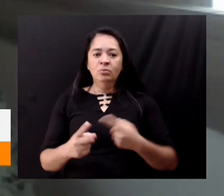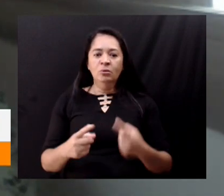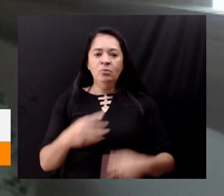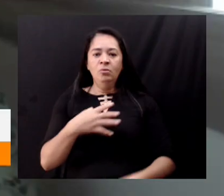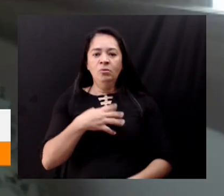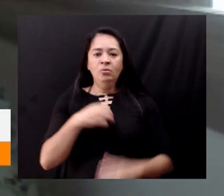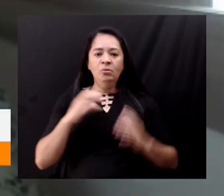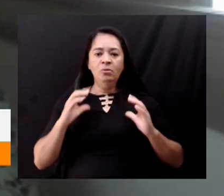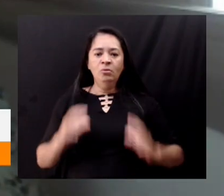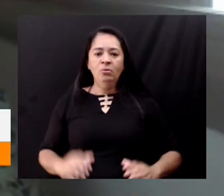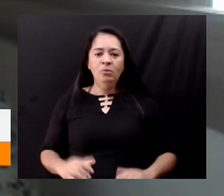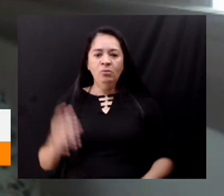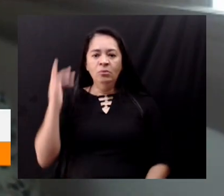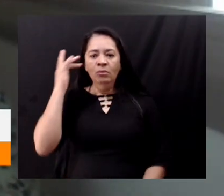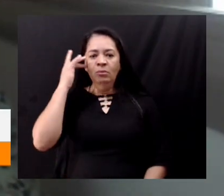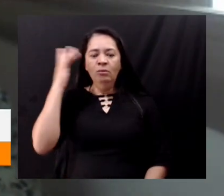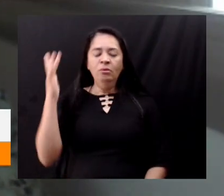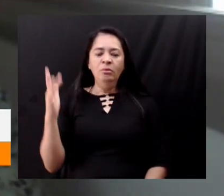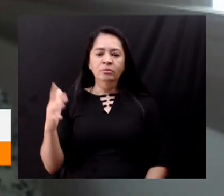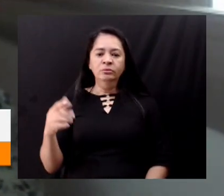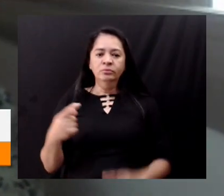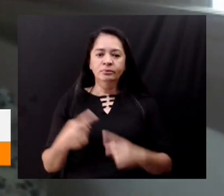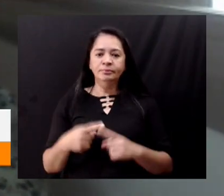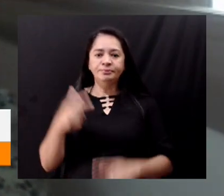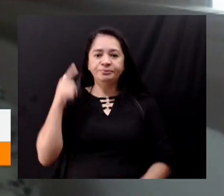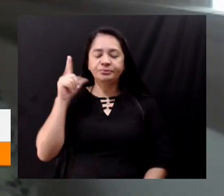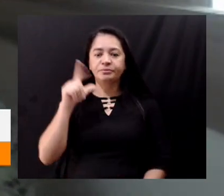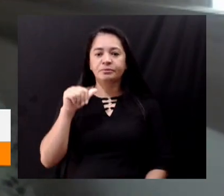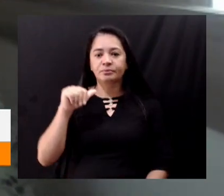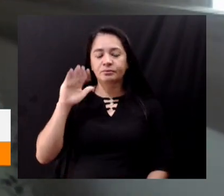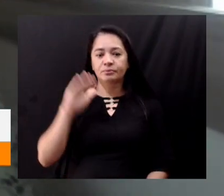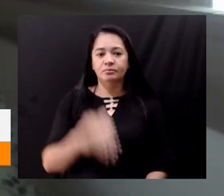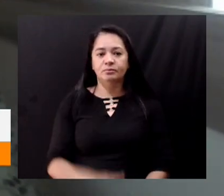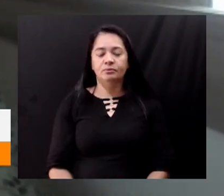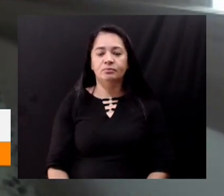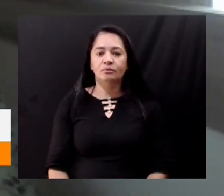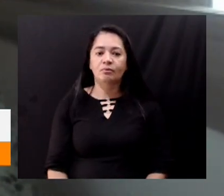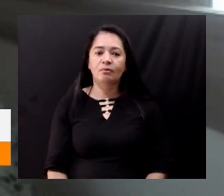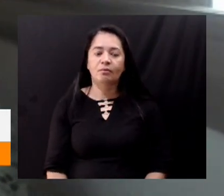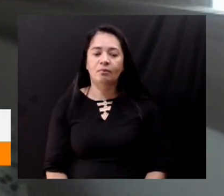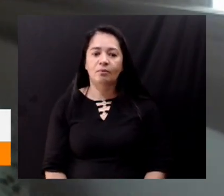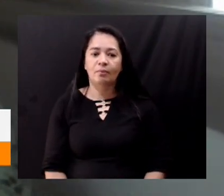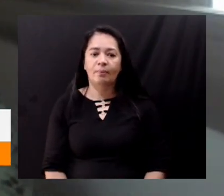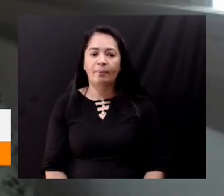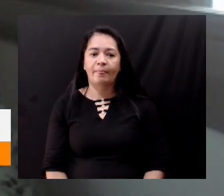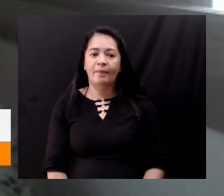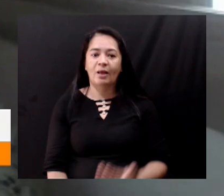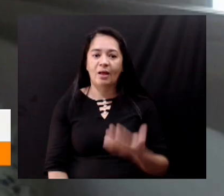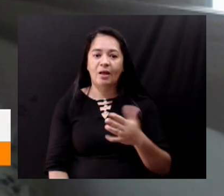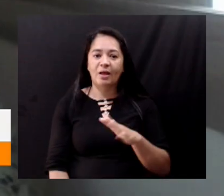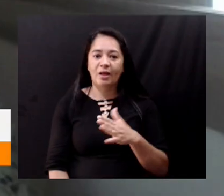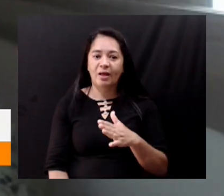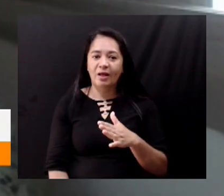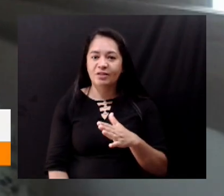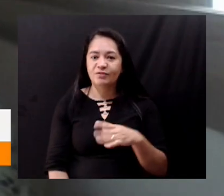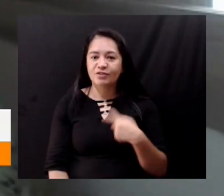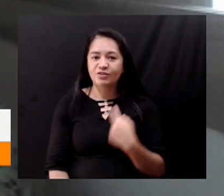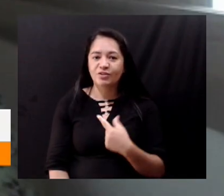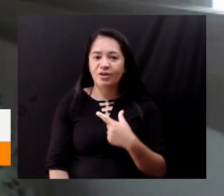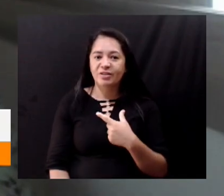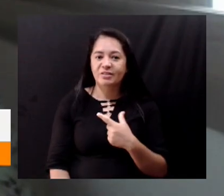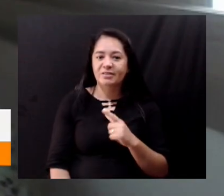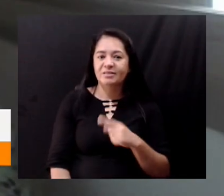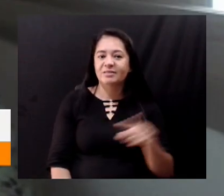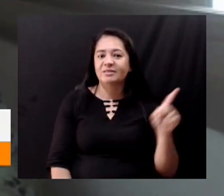o que está mais a nosso alcance. Normalmente a gente não vai sair para fazer um exercício físico quando a gente se sentir mal. A gente